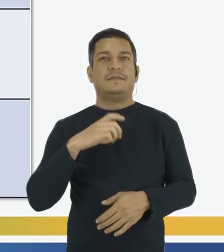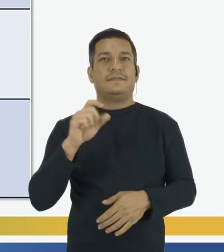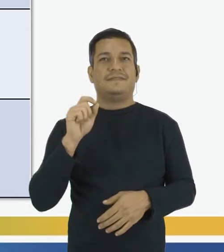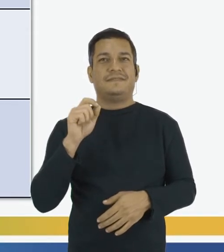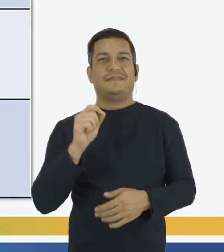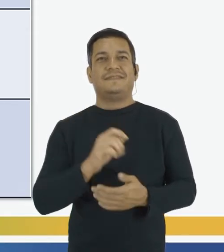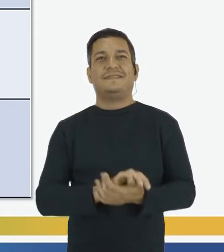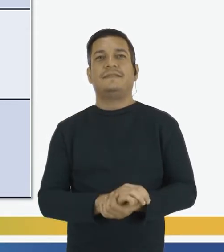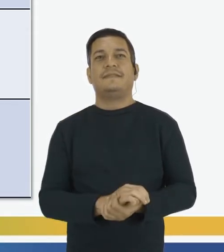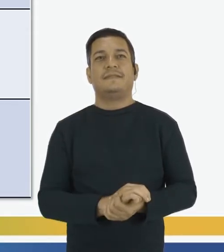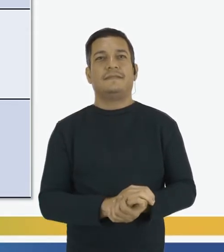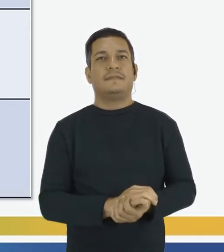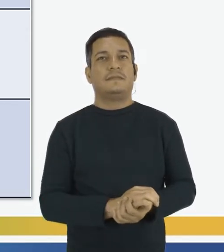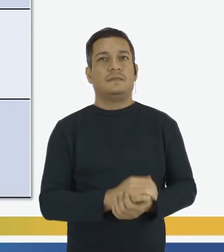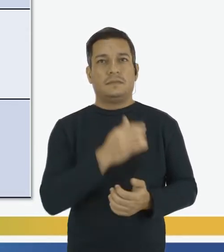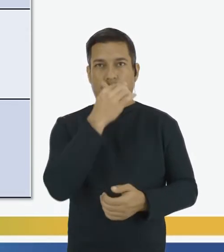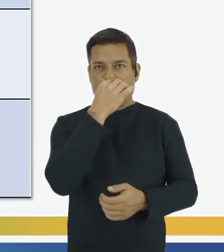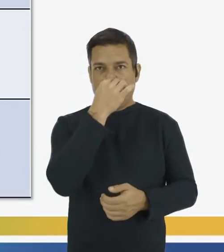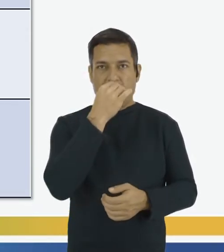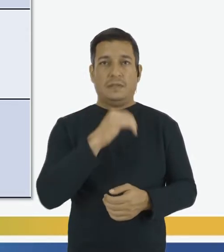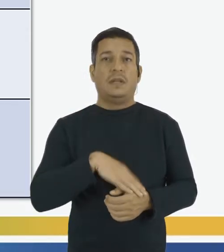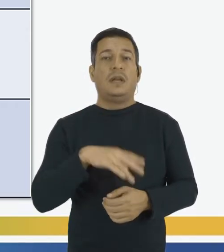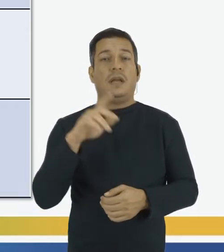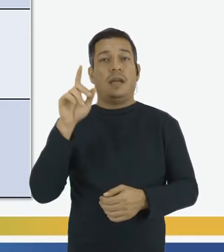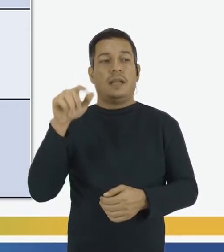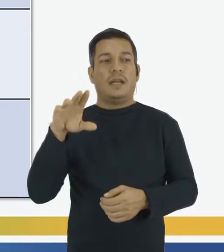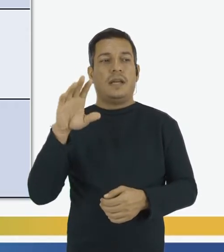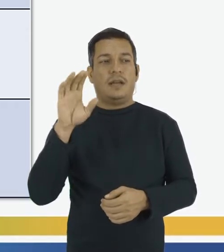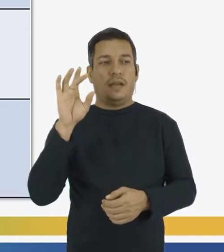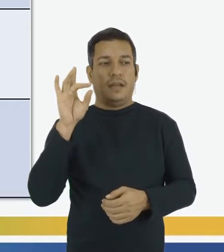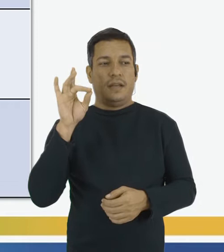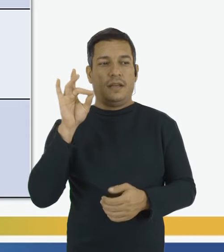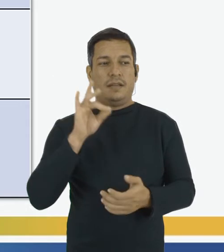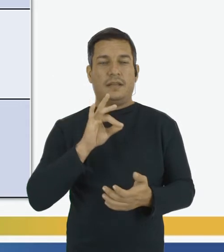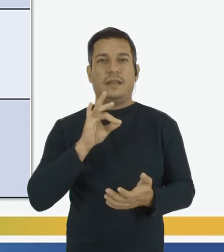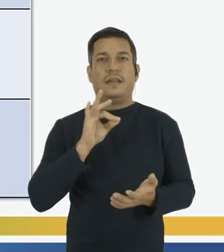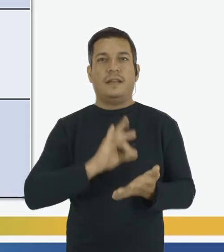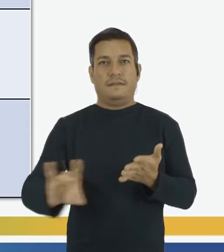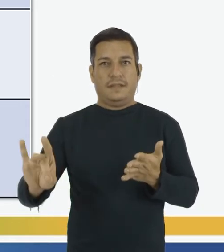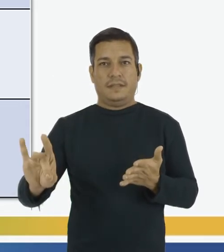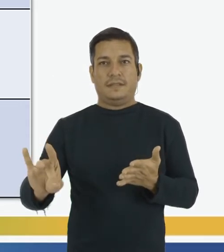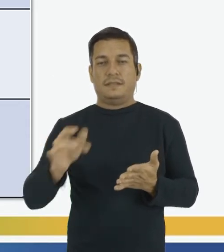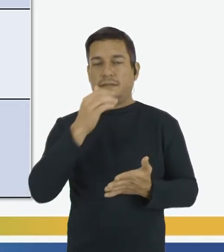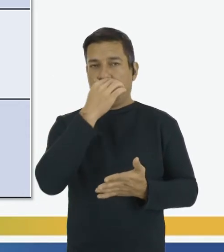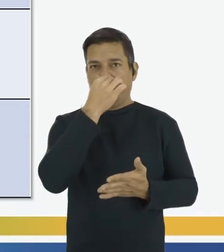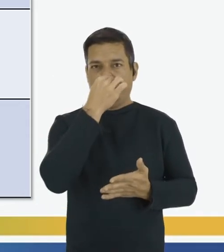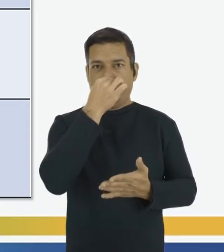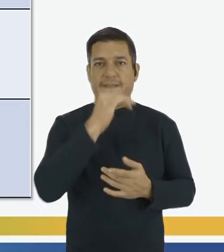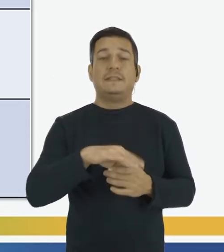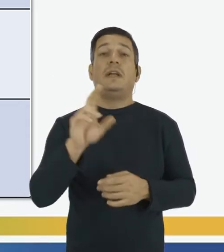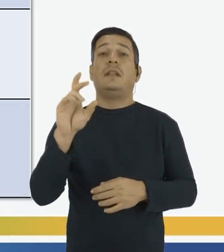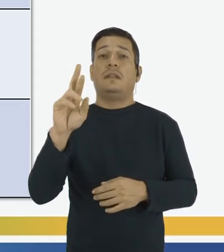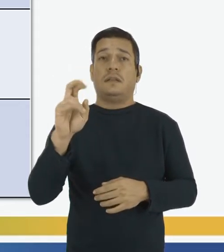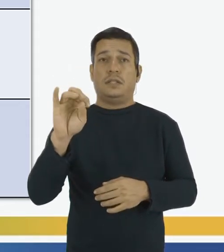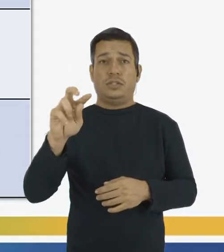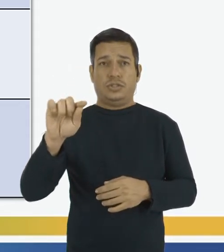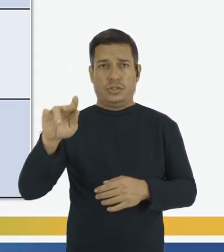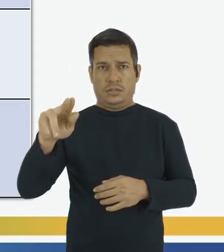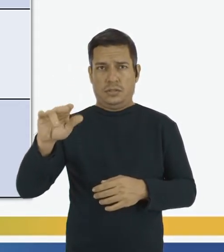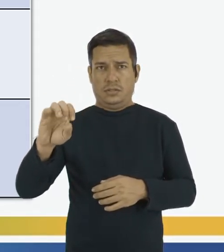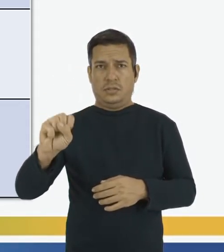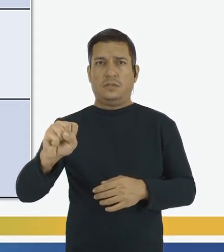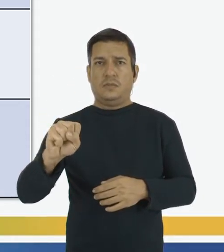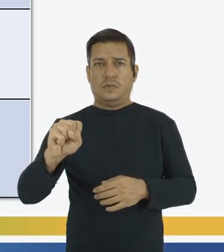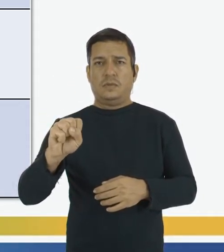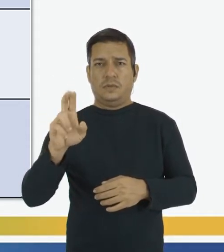princípio ético era olho por olho, dente por dente, é no cristianismo que usa esse princípio,